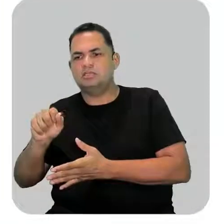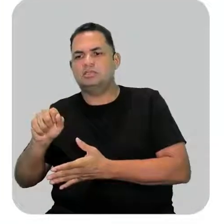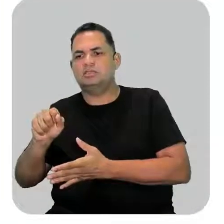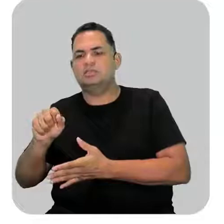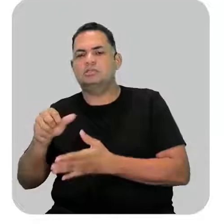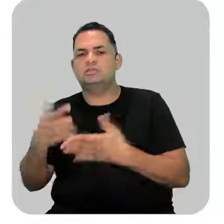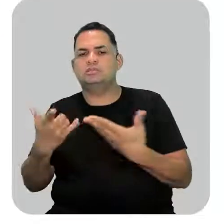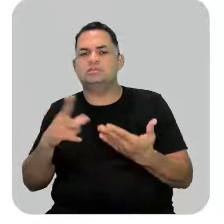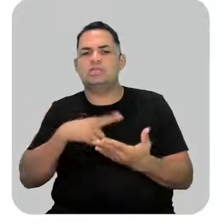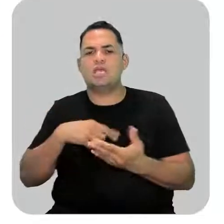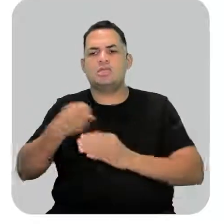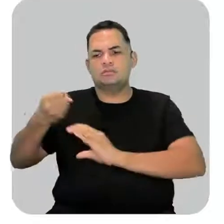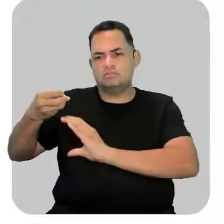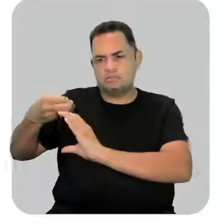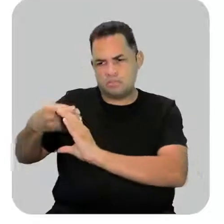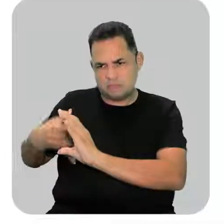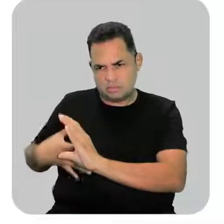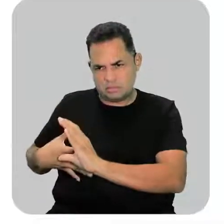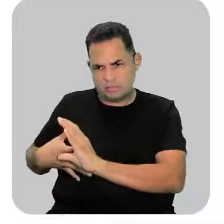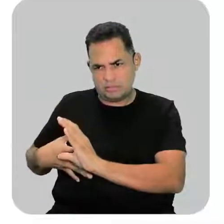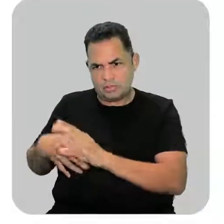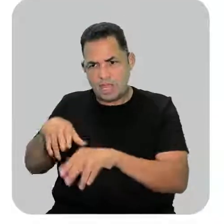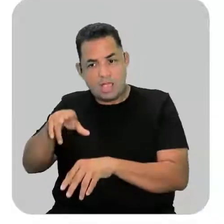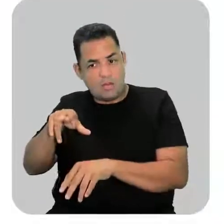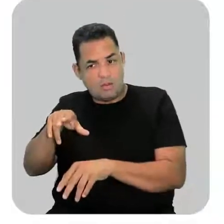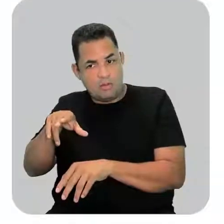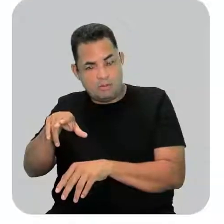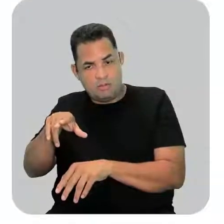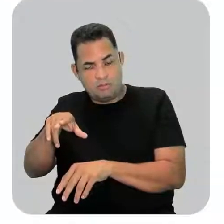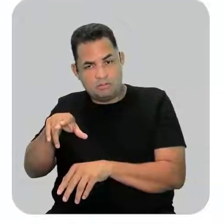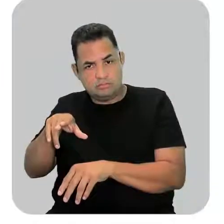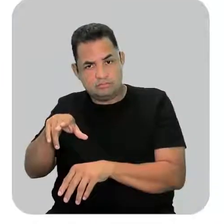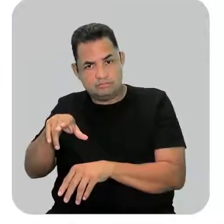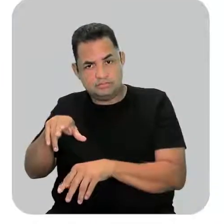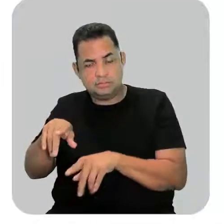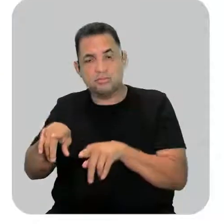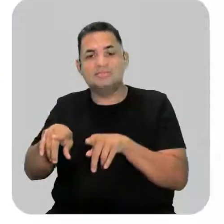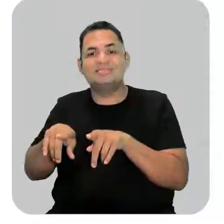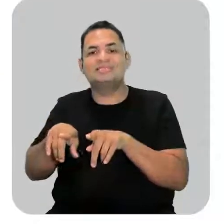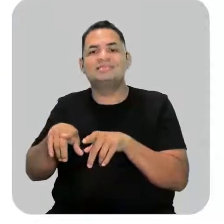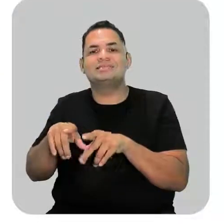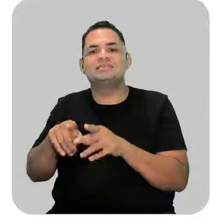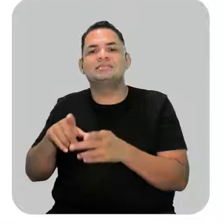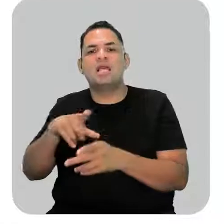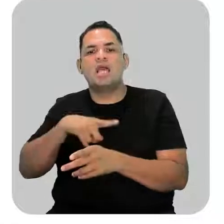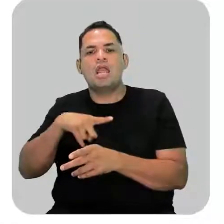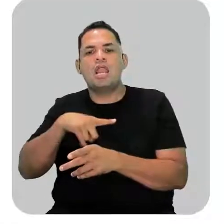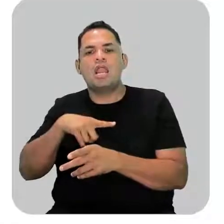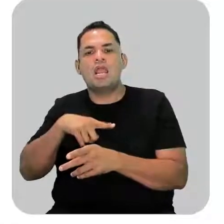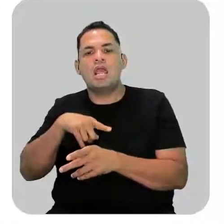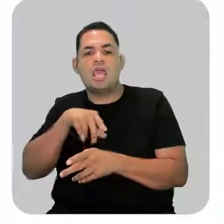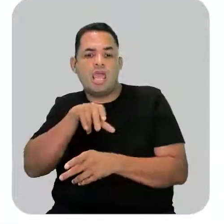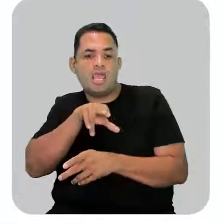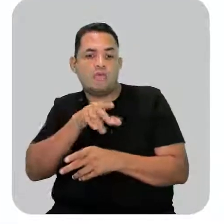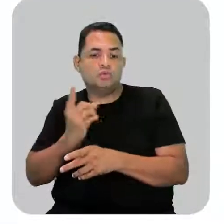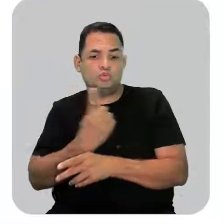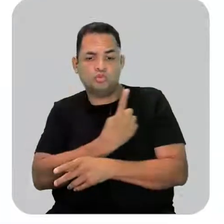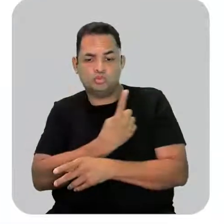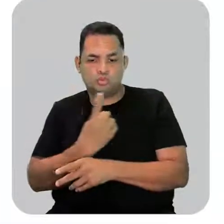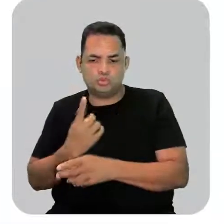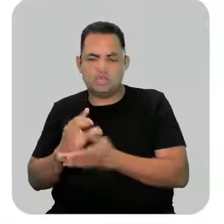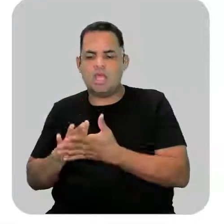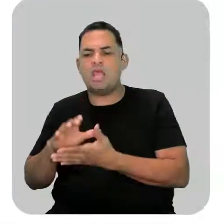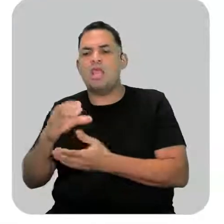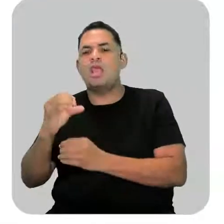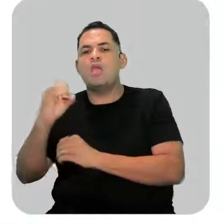funções com características semelhantes e que eles vão ter igual a presença do oxigênio,